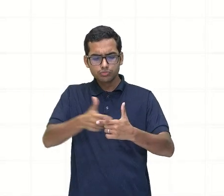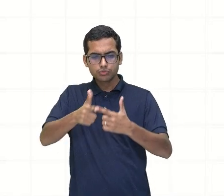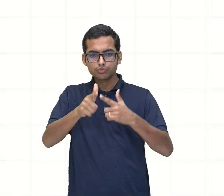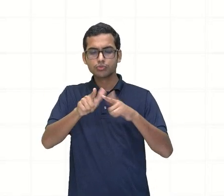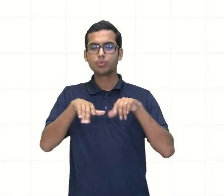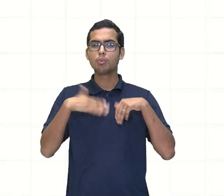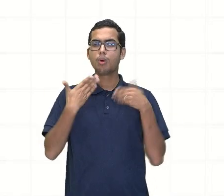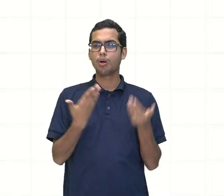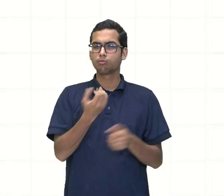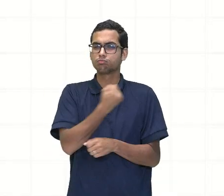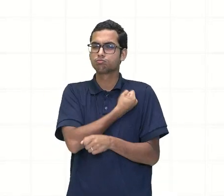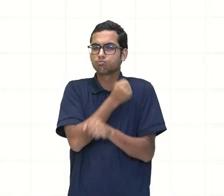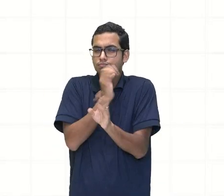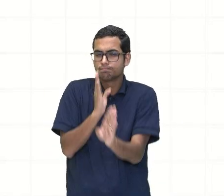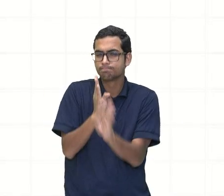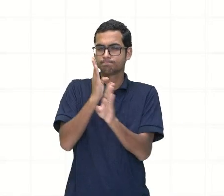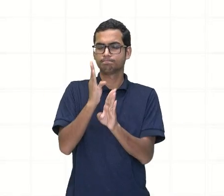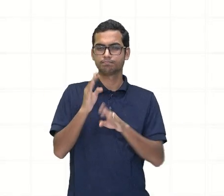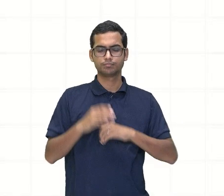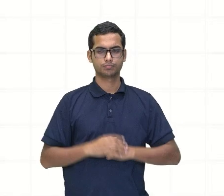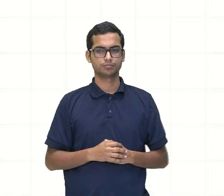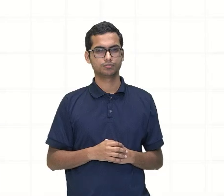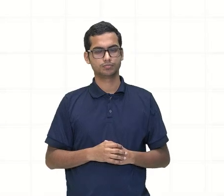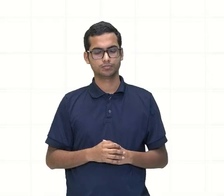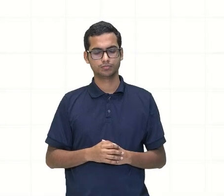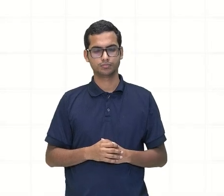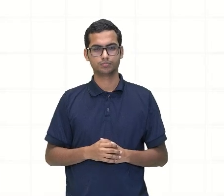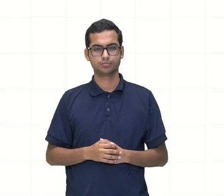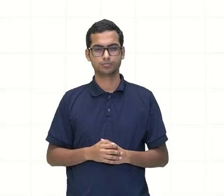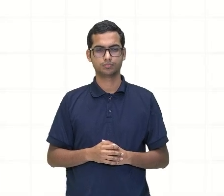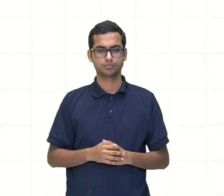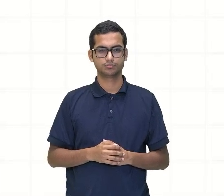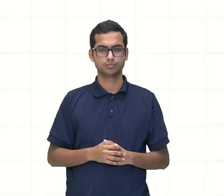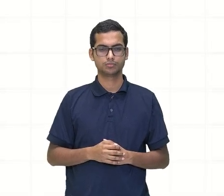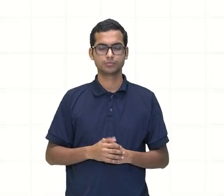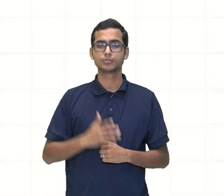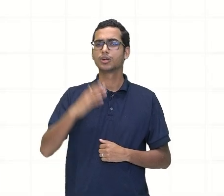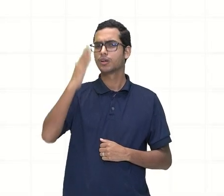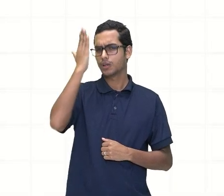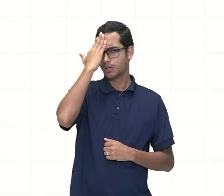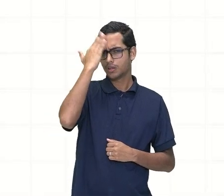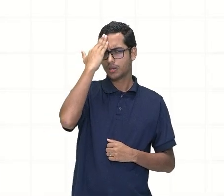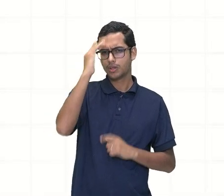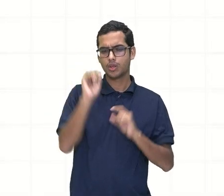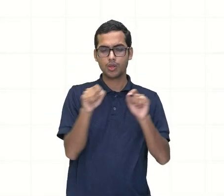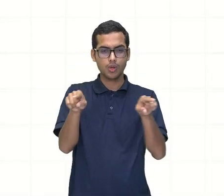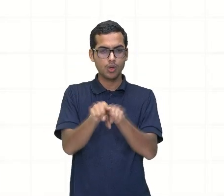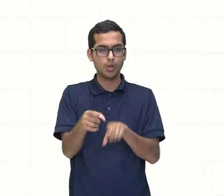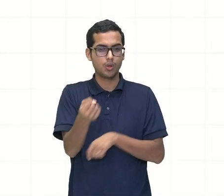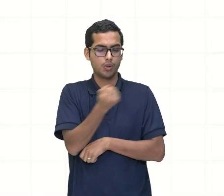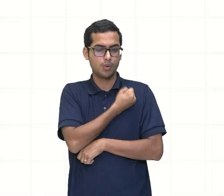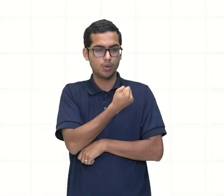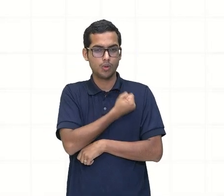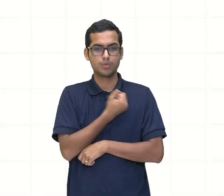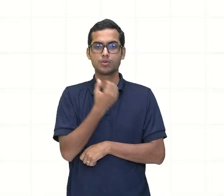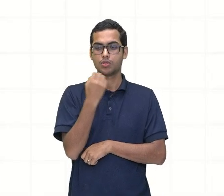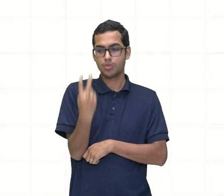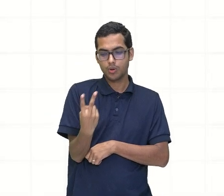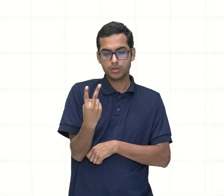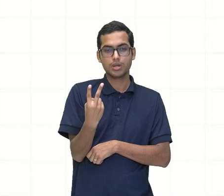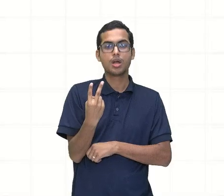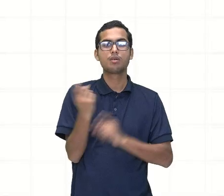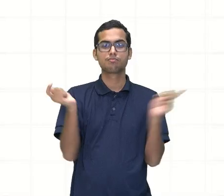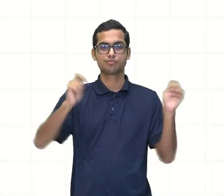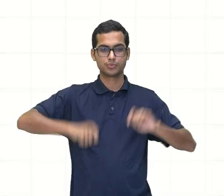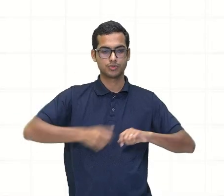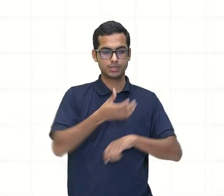achar ali o meu divisor de 6? Eu sei que o meu divisor 2 é um divisor de 6. Por